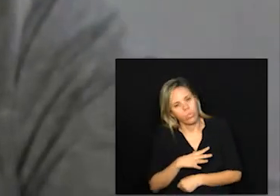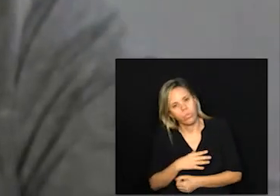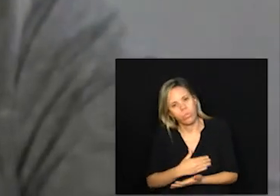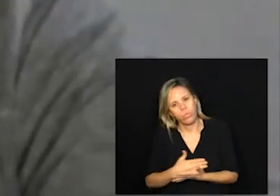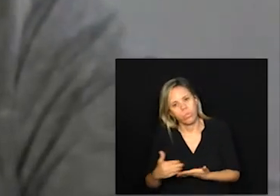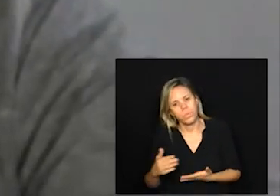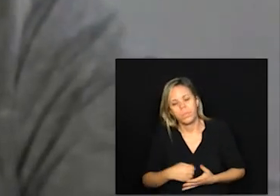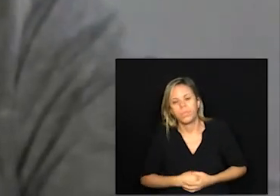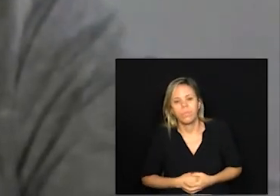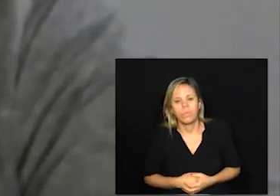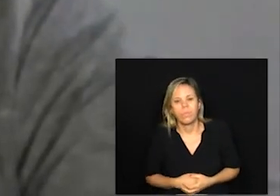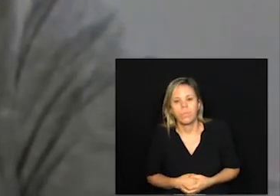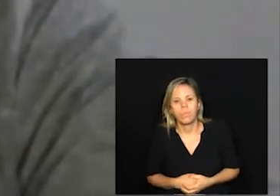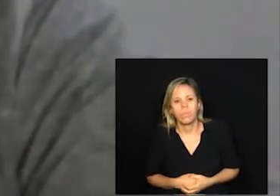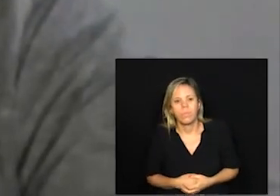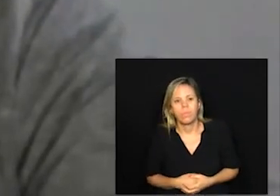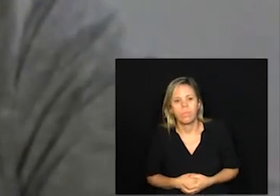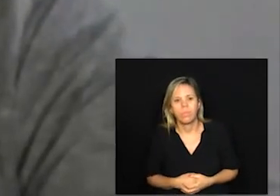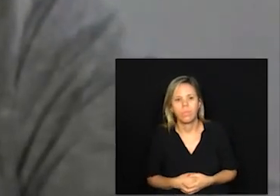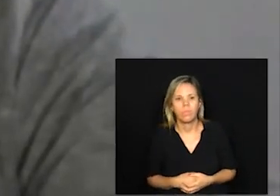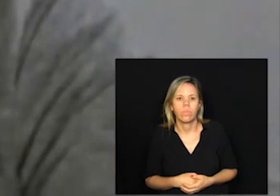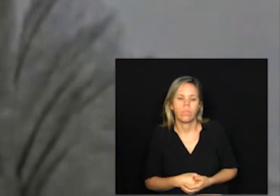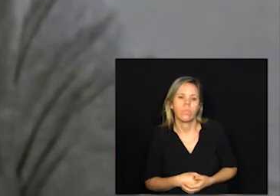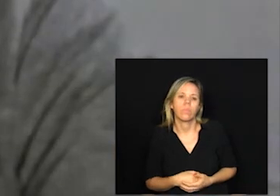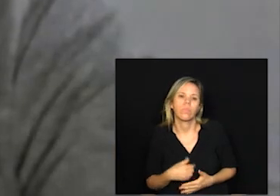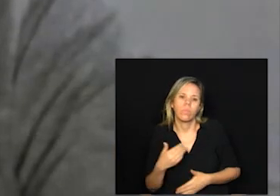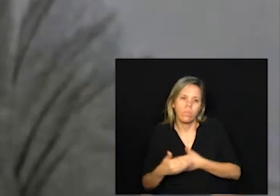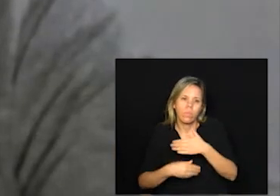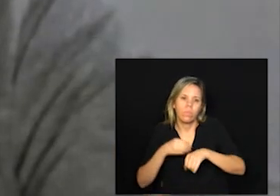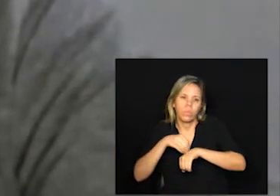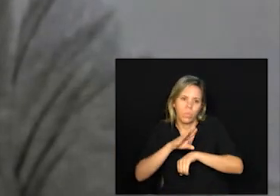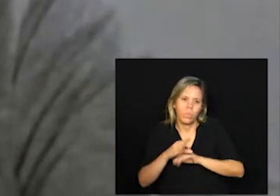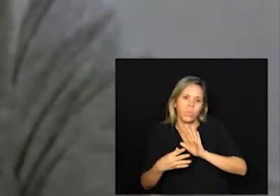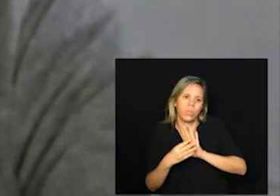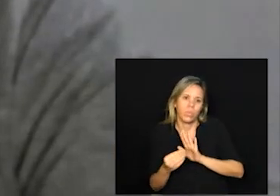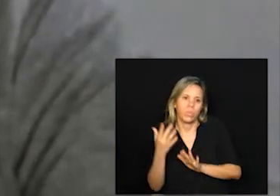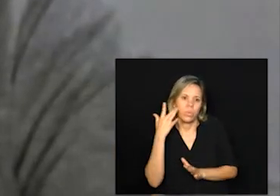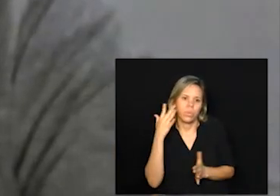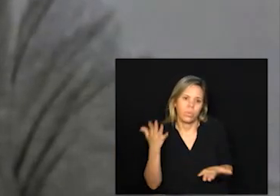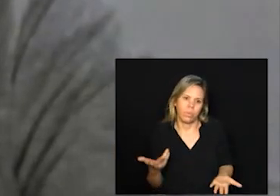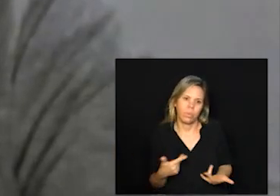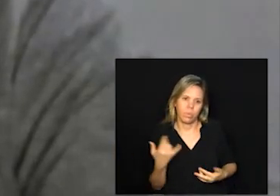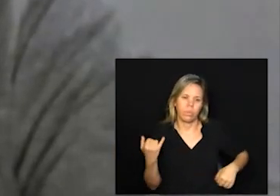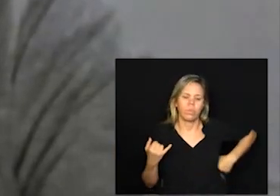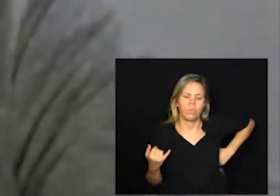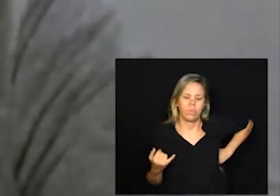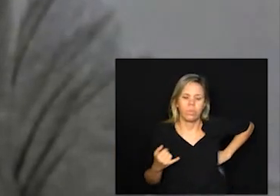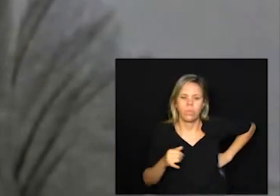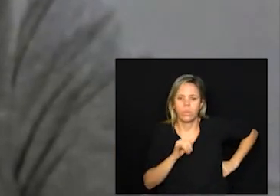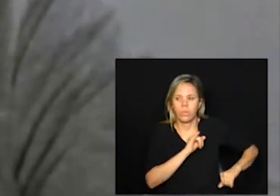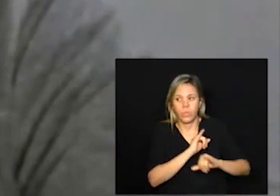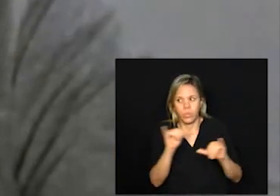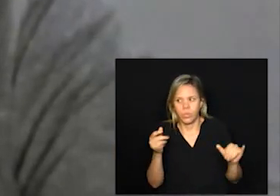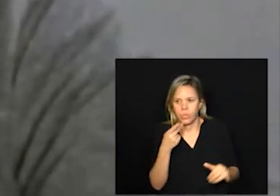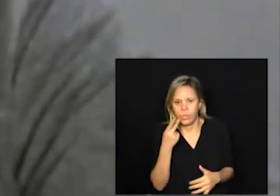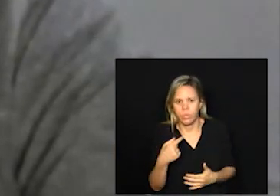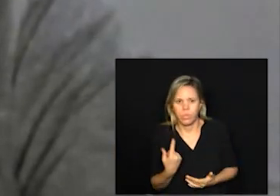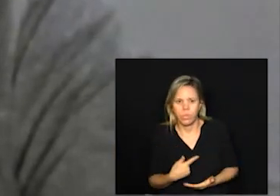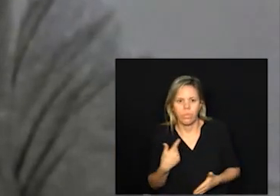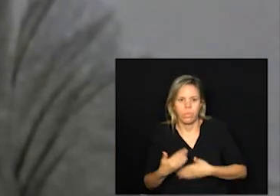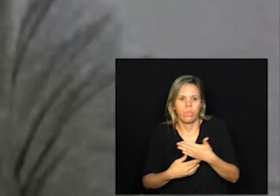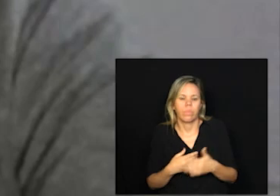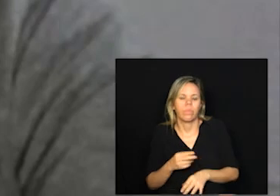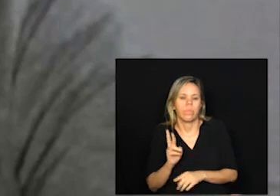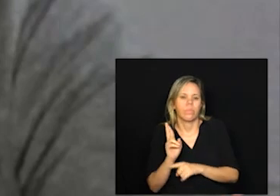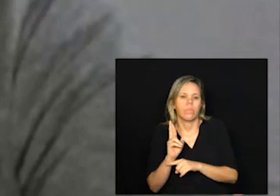início e vem servindo inclusive de modelo. Acho que essa é uma coisa importante de dizer. A gente vem servindo